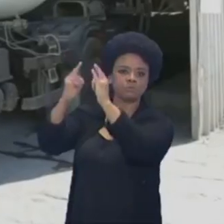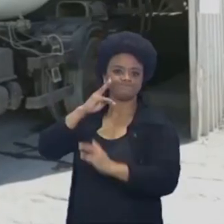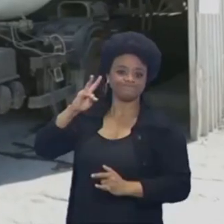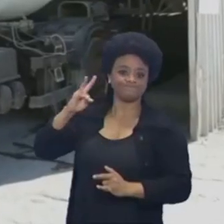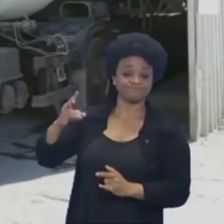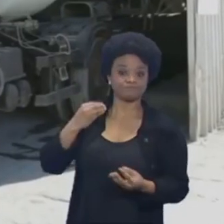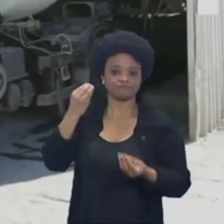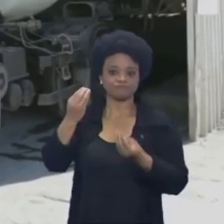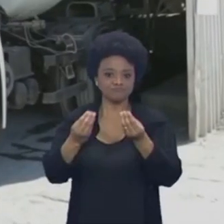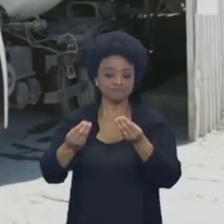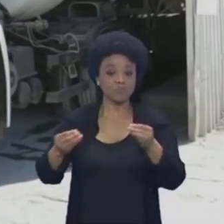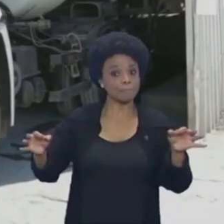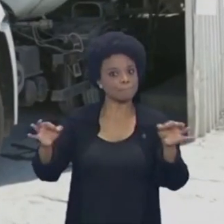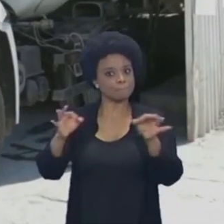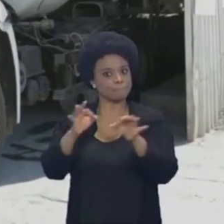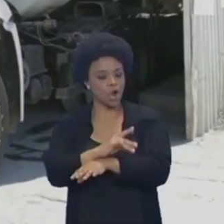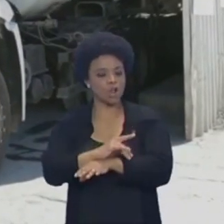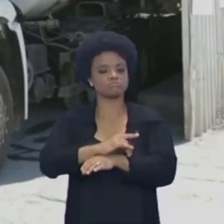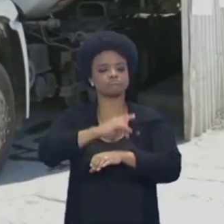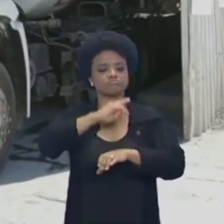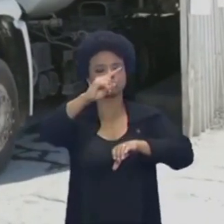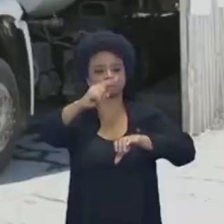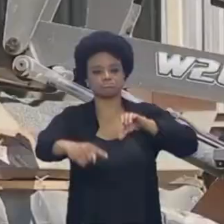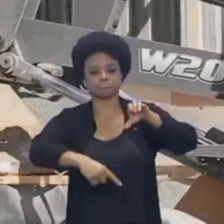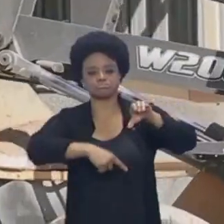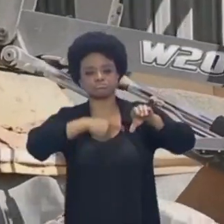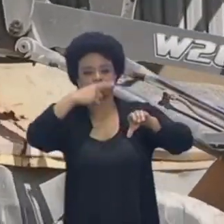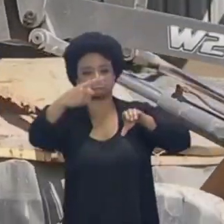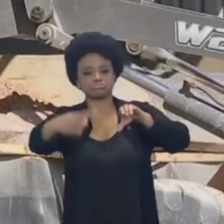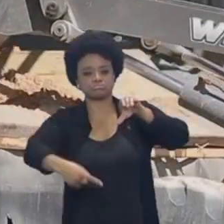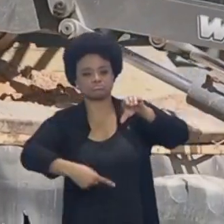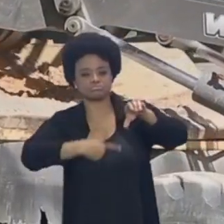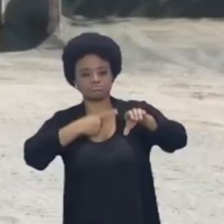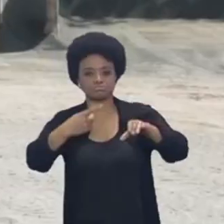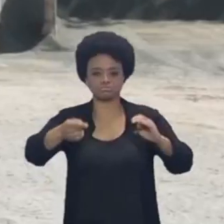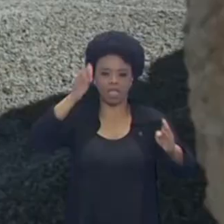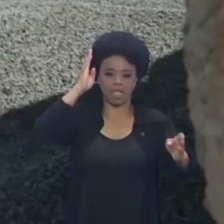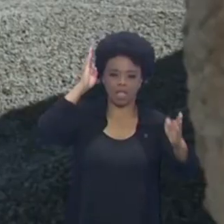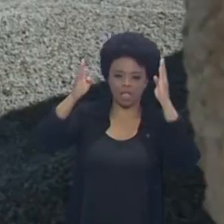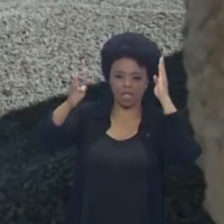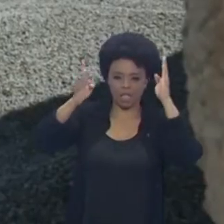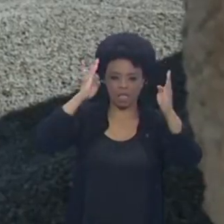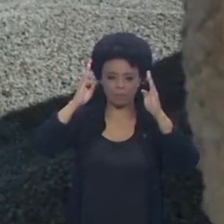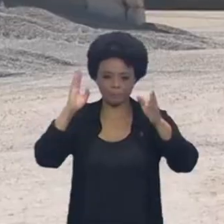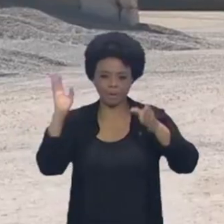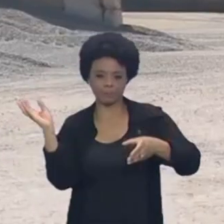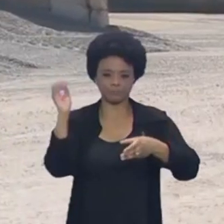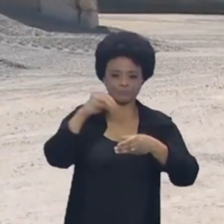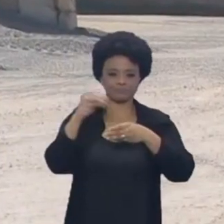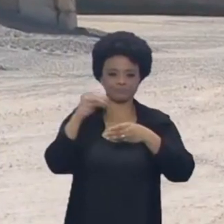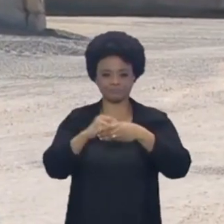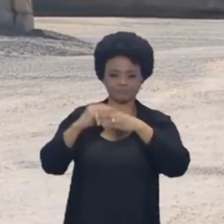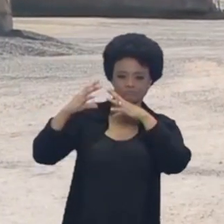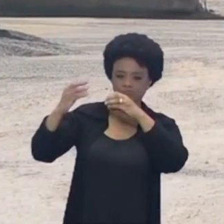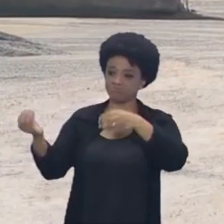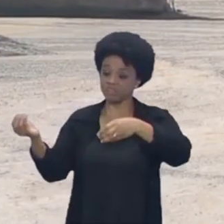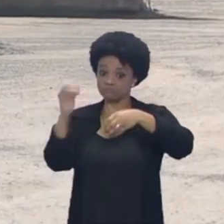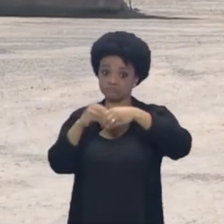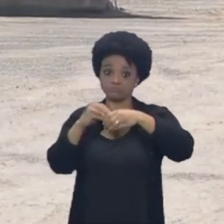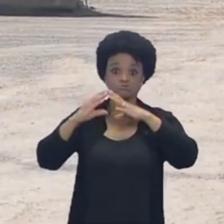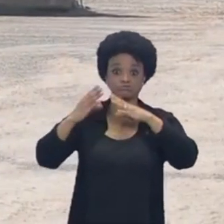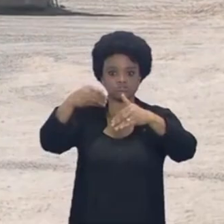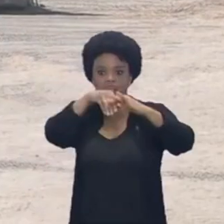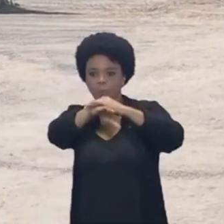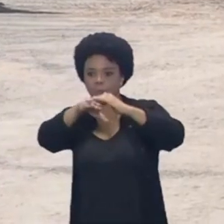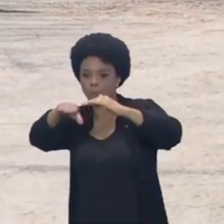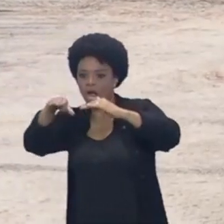Na usina de concretagem, o caminhão betoneira é carregado. A areia, a brita, enfim, todos os produtos que estavam